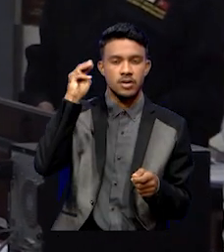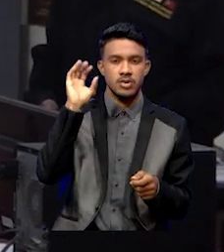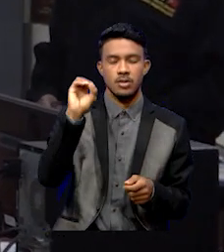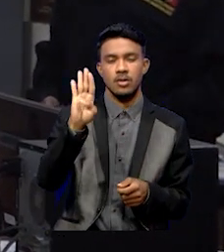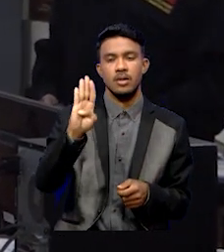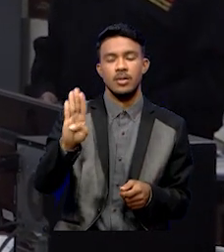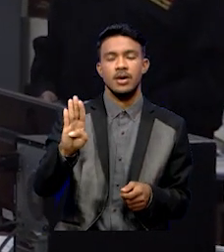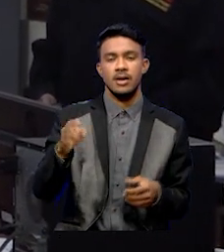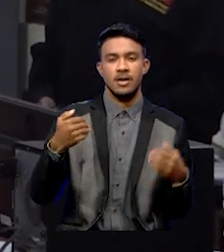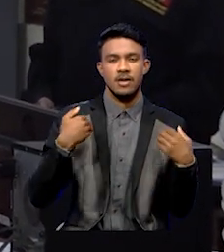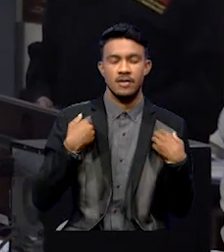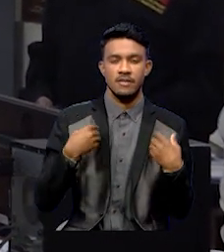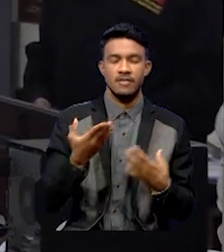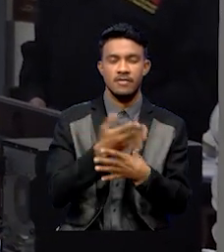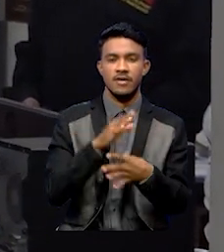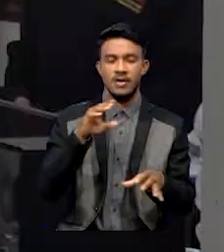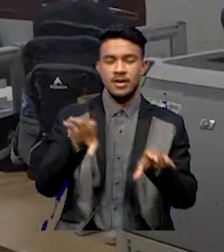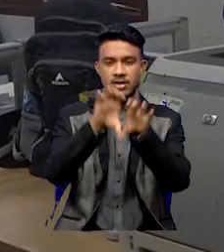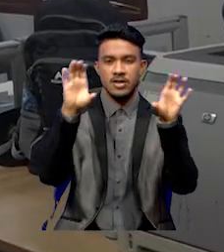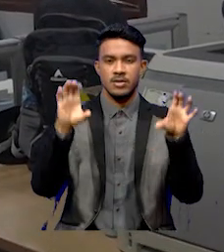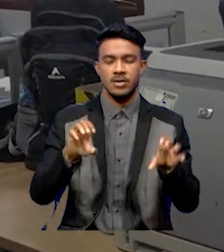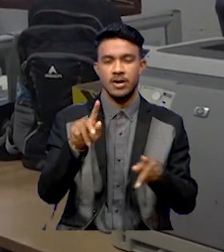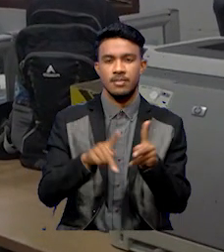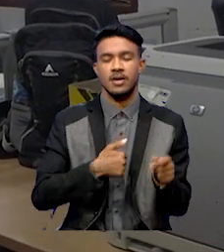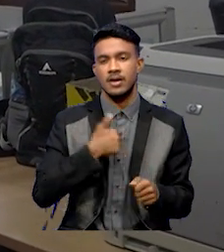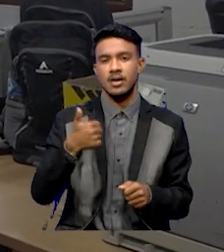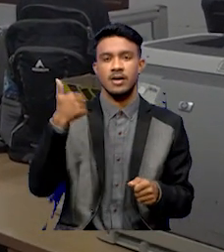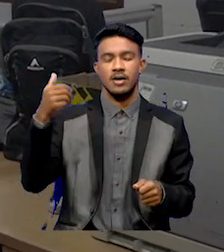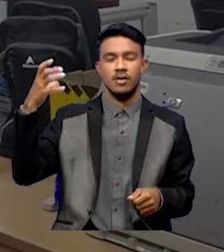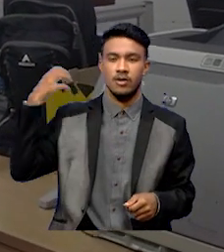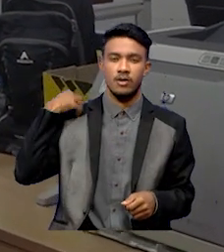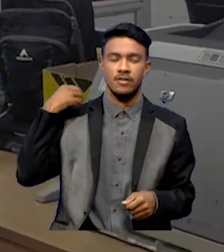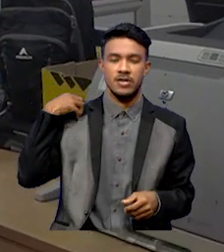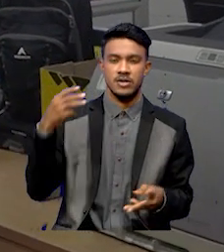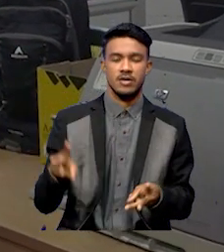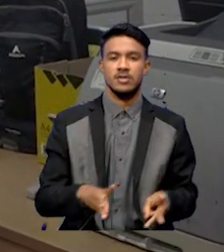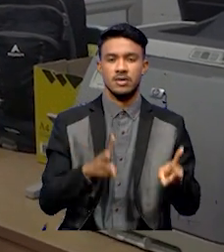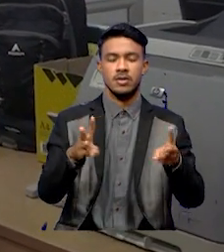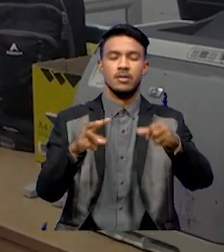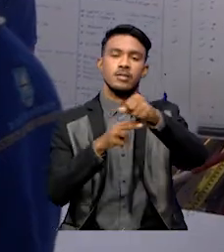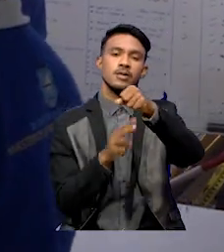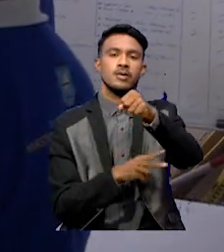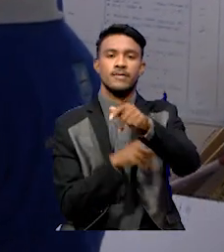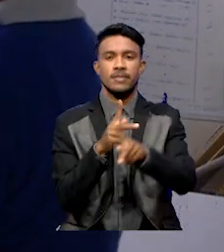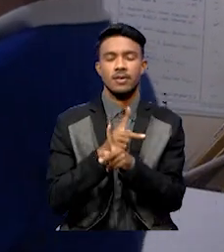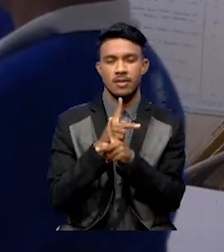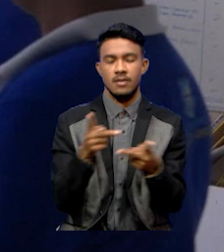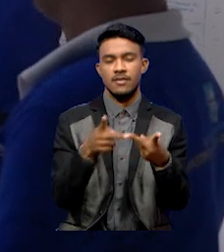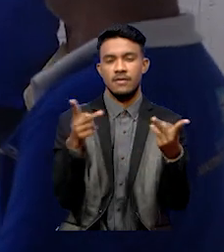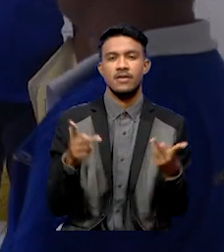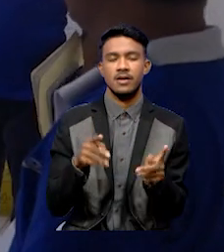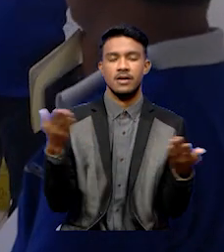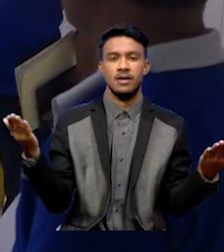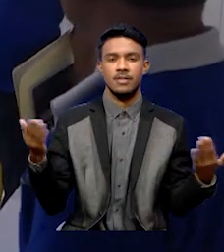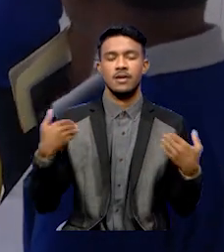Públicas se atribui certificado ba dirigente e a Direção Nacional Estradas, ponte no controlo de cheias, nebe envolve